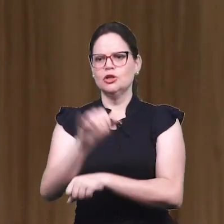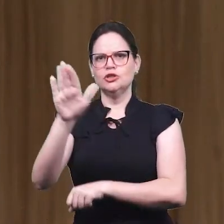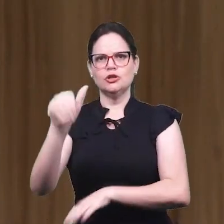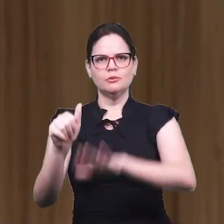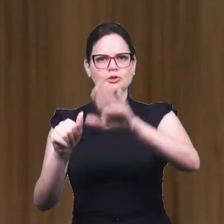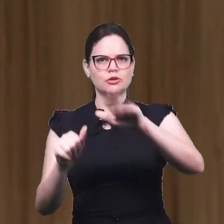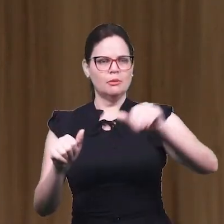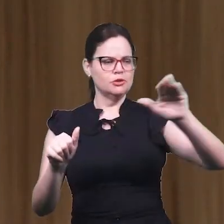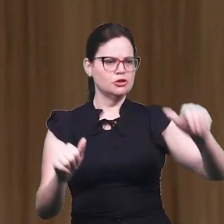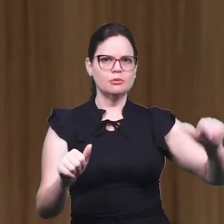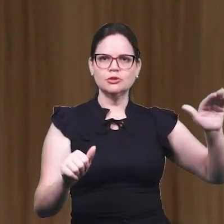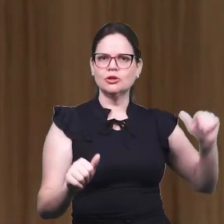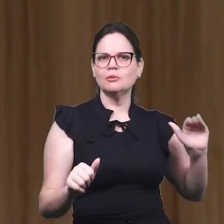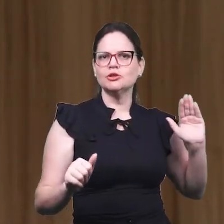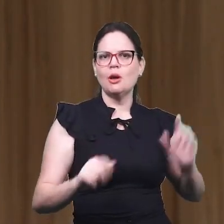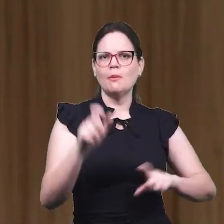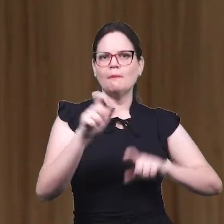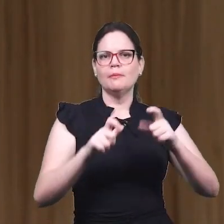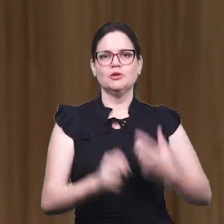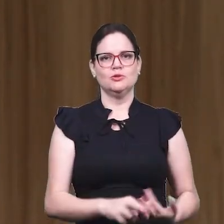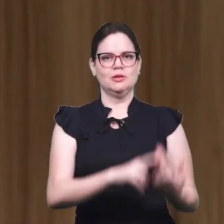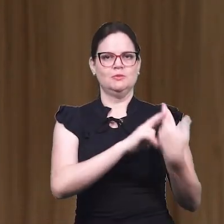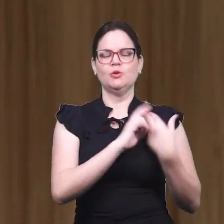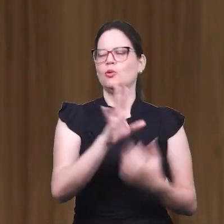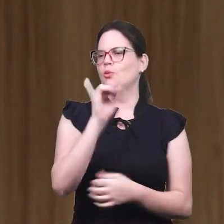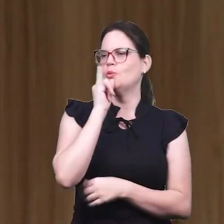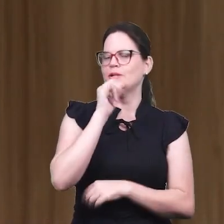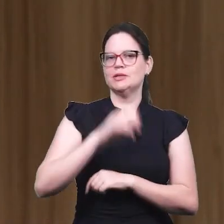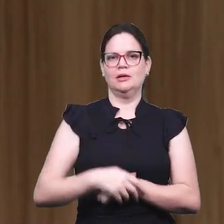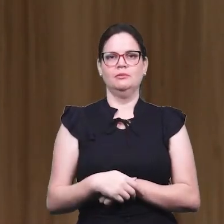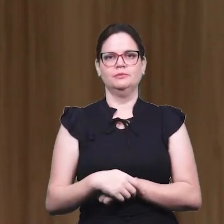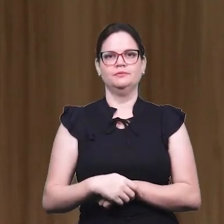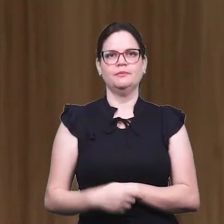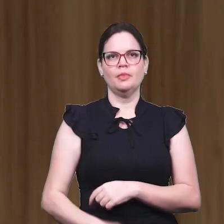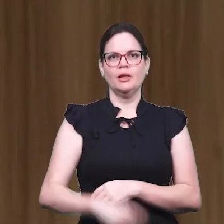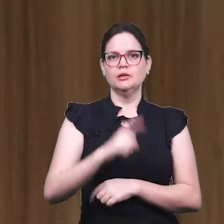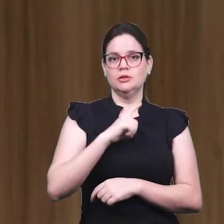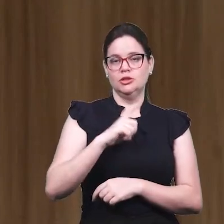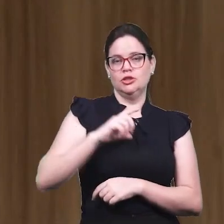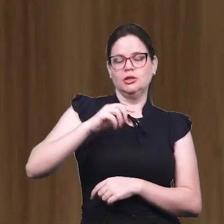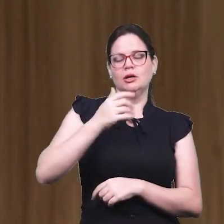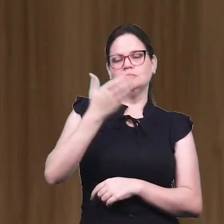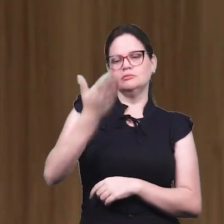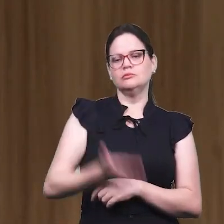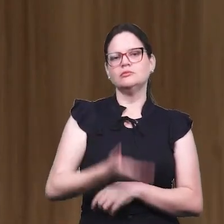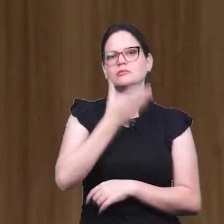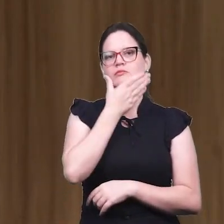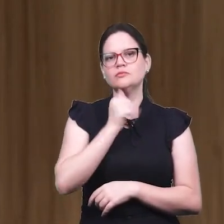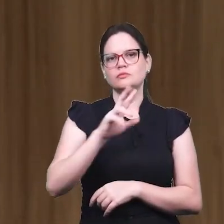aqui, né, até mesmo de personagens do Novo Testamento, como os tetrarcas. Vamos lembrar de Herodes, por exemplo, não